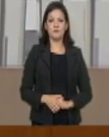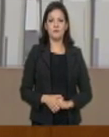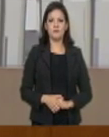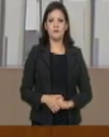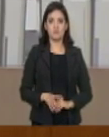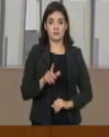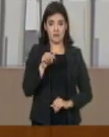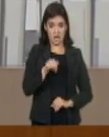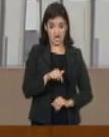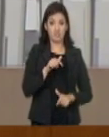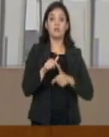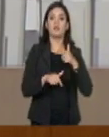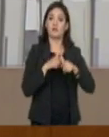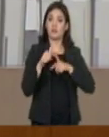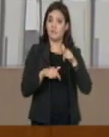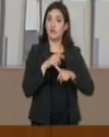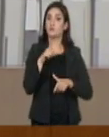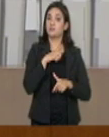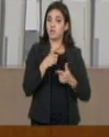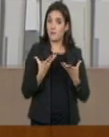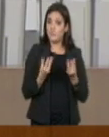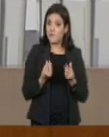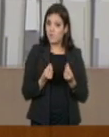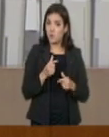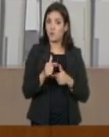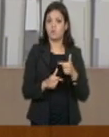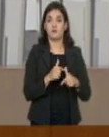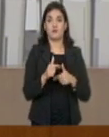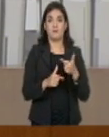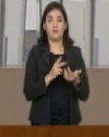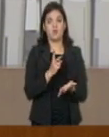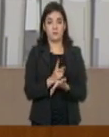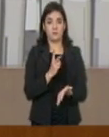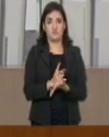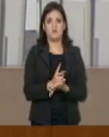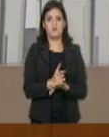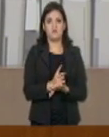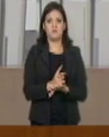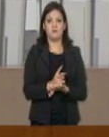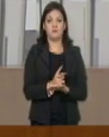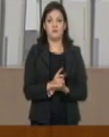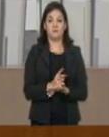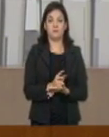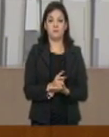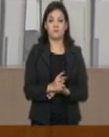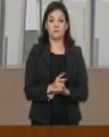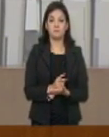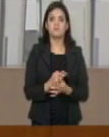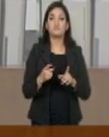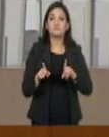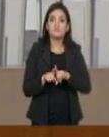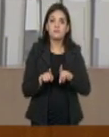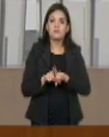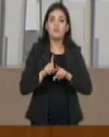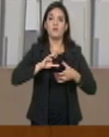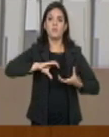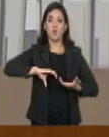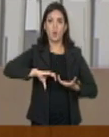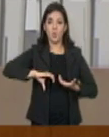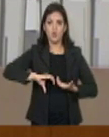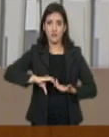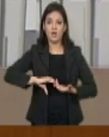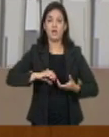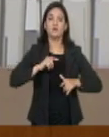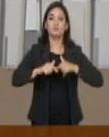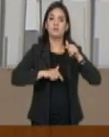Aqui se trabalha, e se trabalha muito. E no parlamento também. Se trabalha e se trabalha muito.